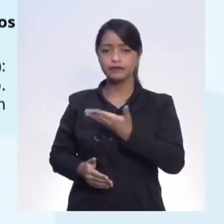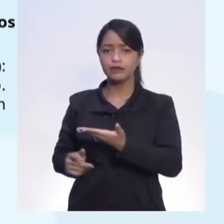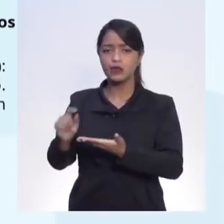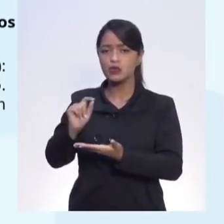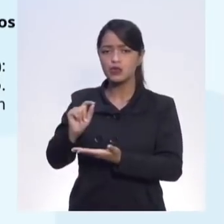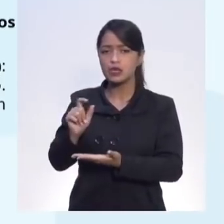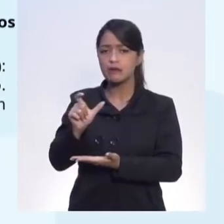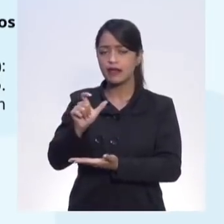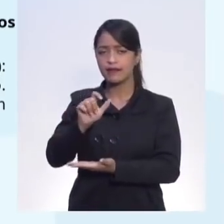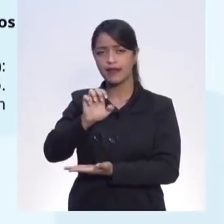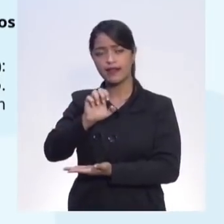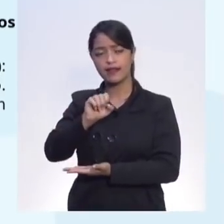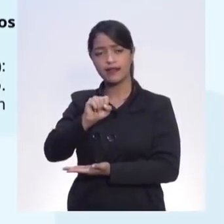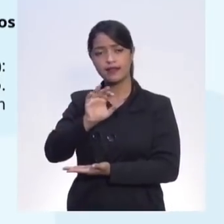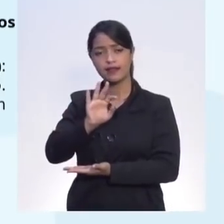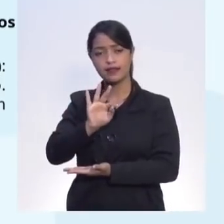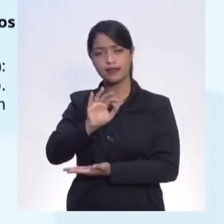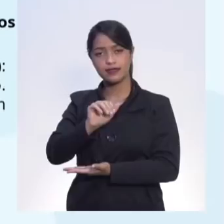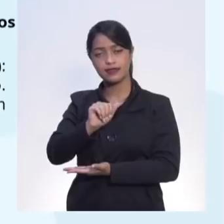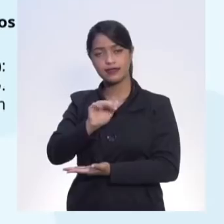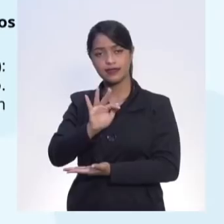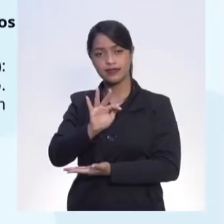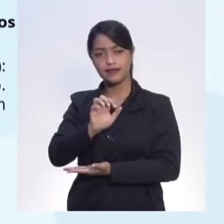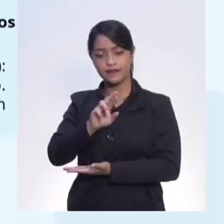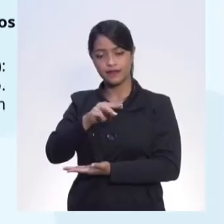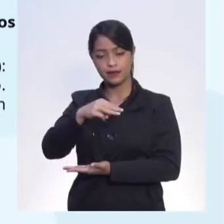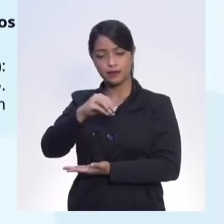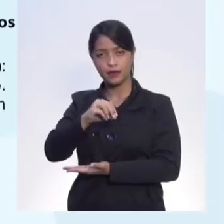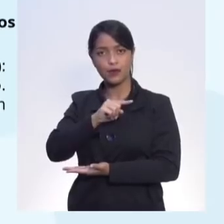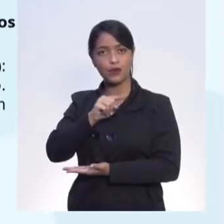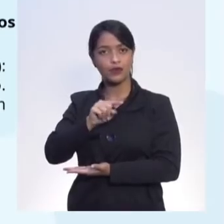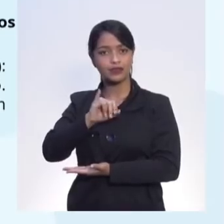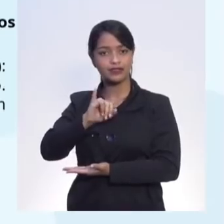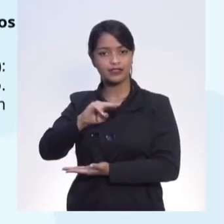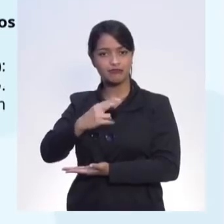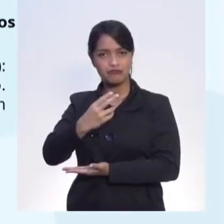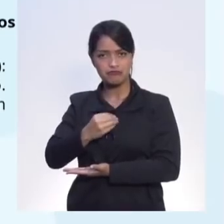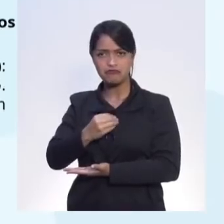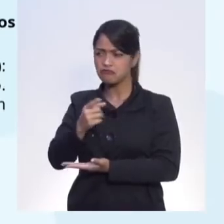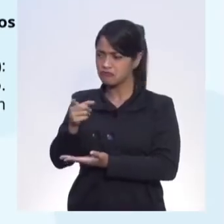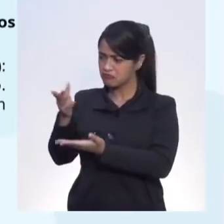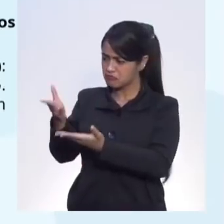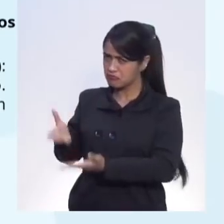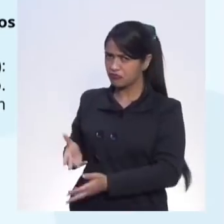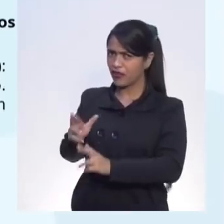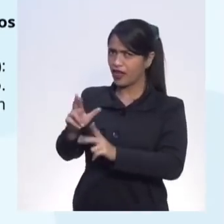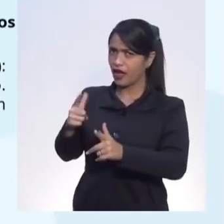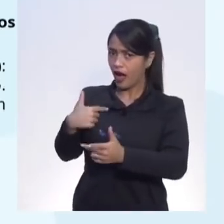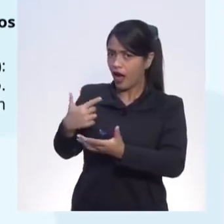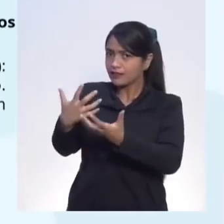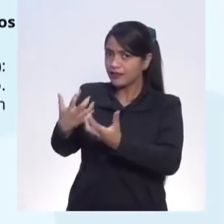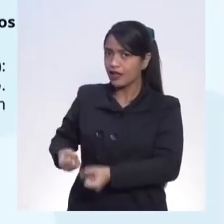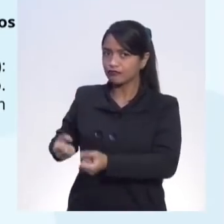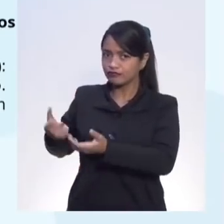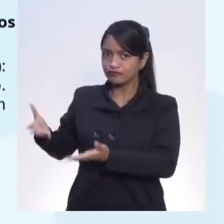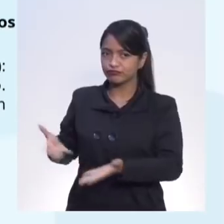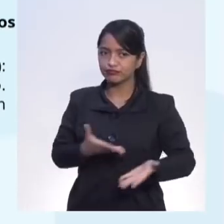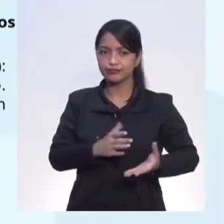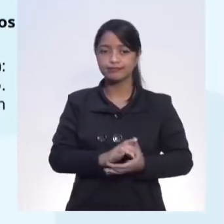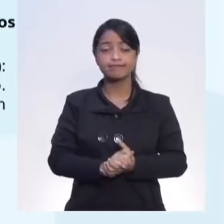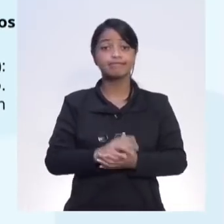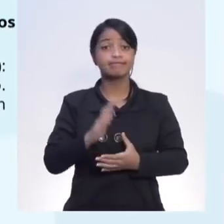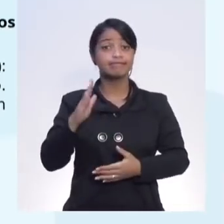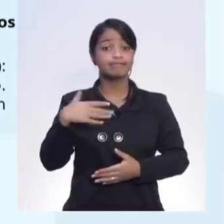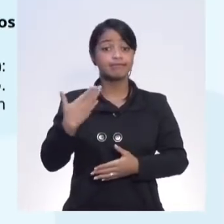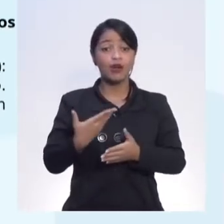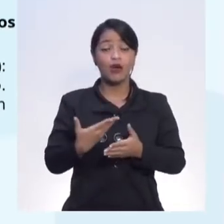estafermozinho, deveras curioso. Aceitamo-lo como donativo ao santuário. Chegou, afinal, a hora da